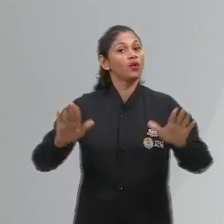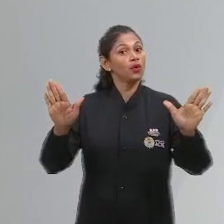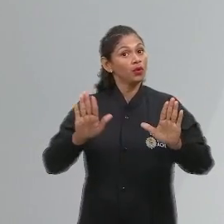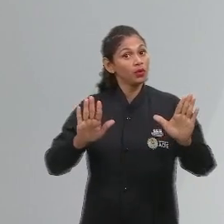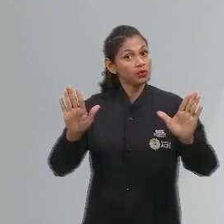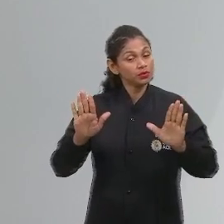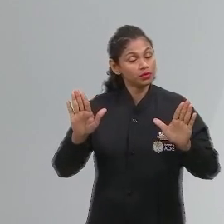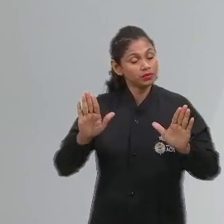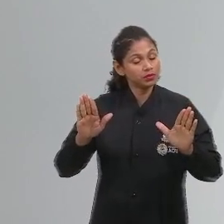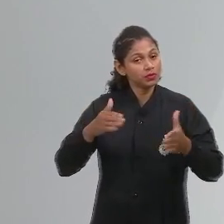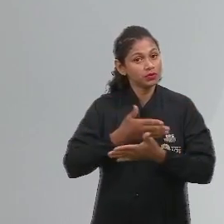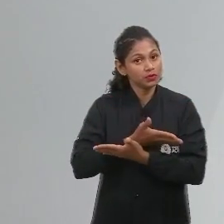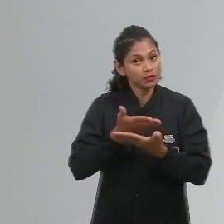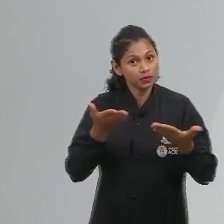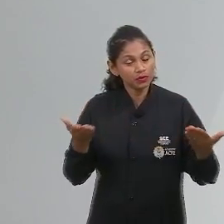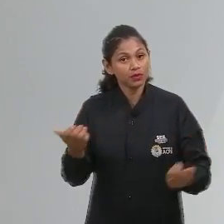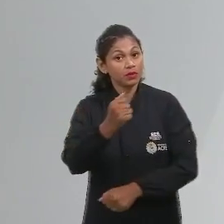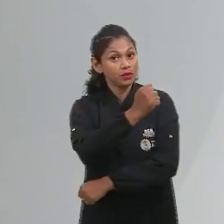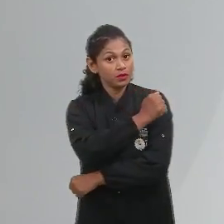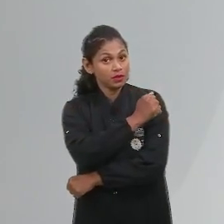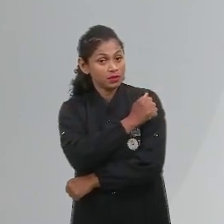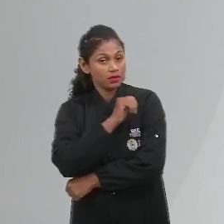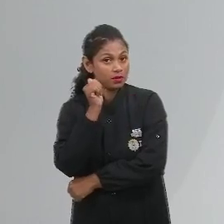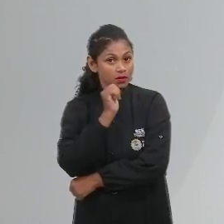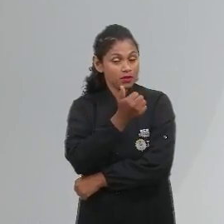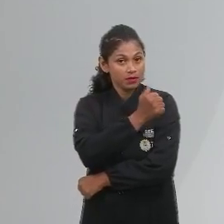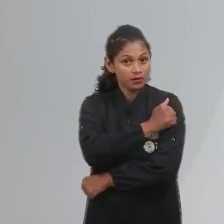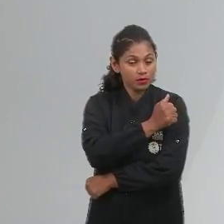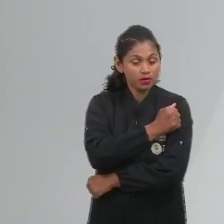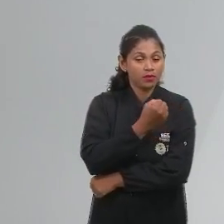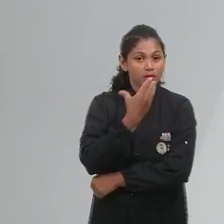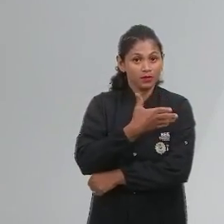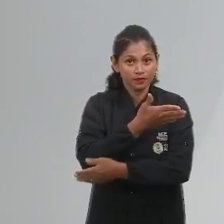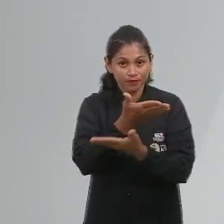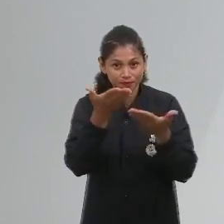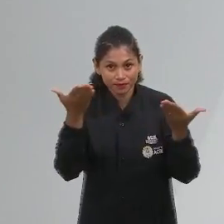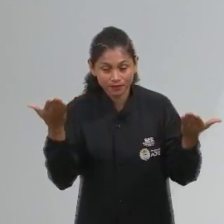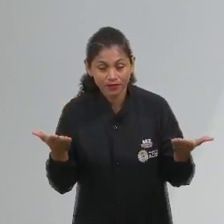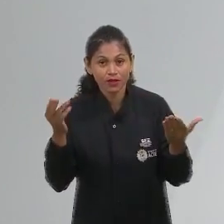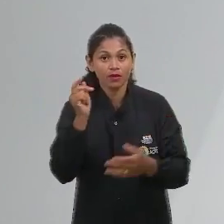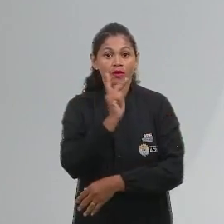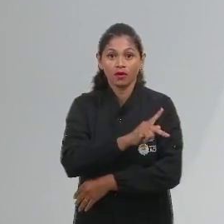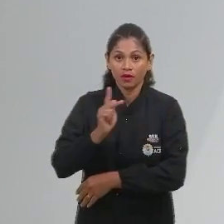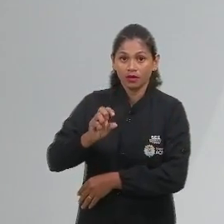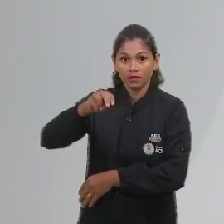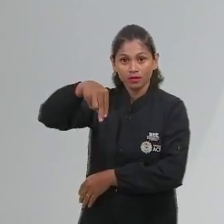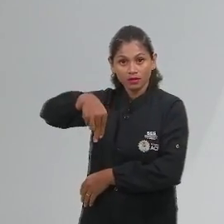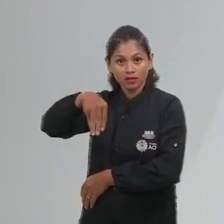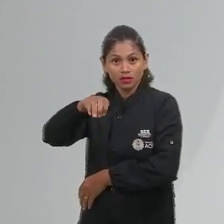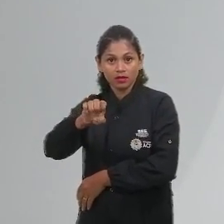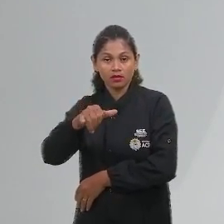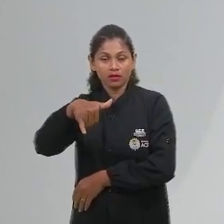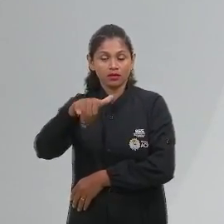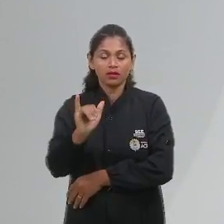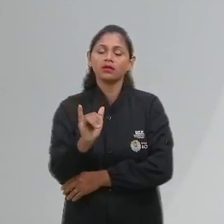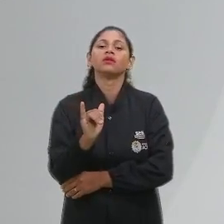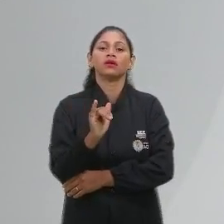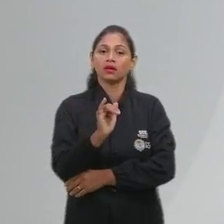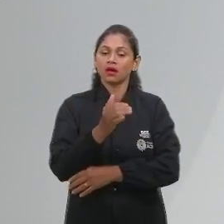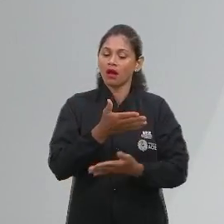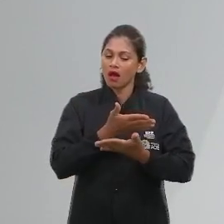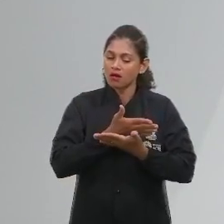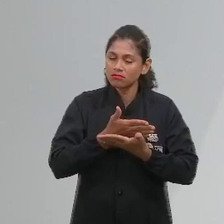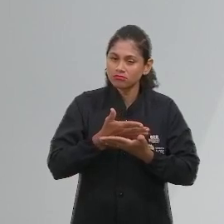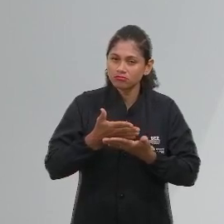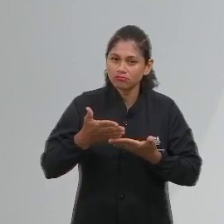Olá a todos os alunos e alunas, tudo bem com vocês? Sou o professor Ney Araújo e a partir de agora você